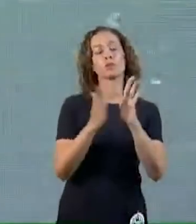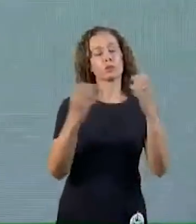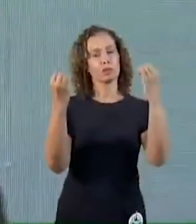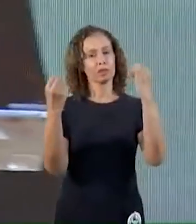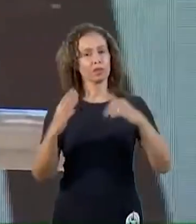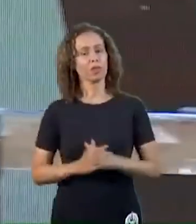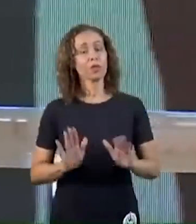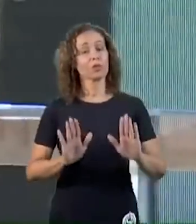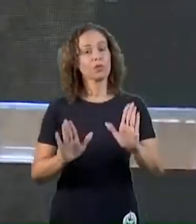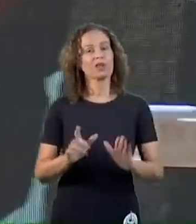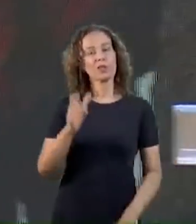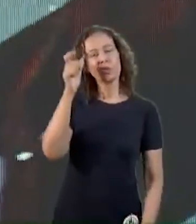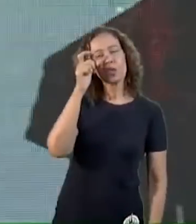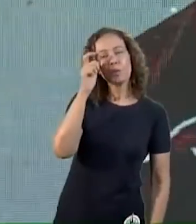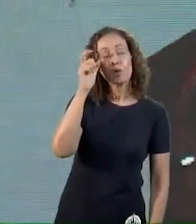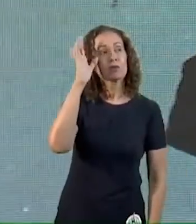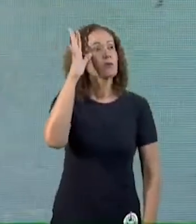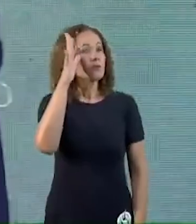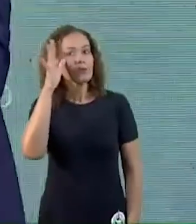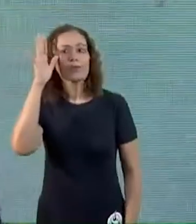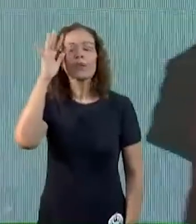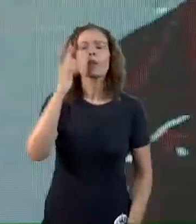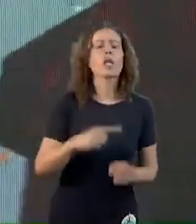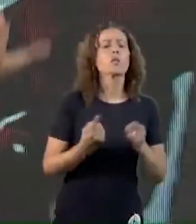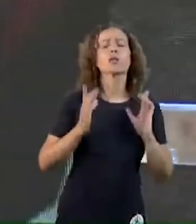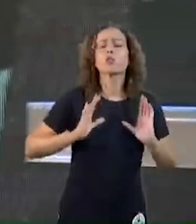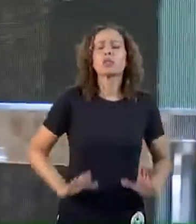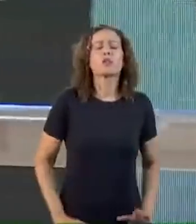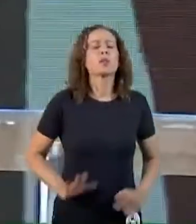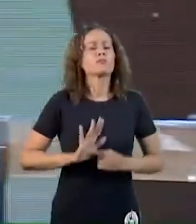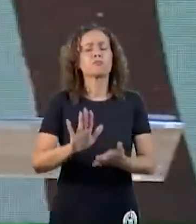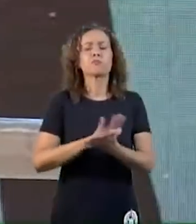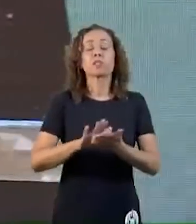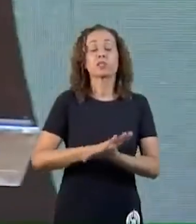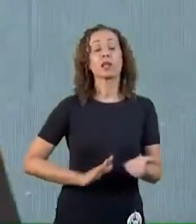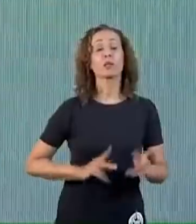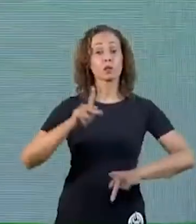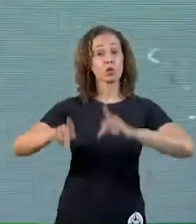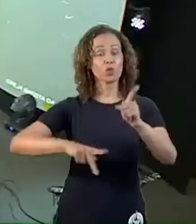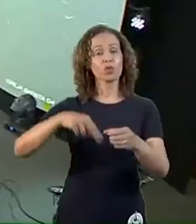ele não vai pôr nada em prática. Mas os nazarenos,